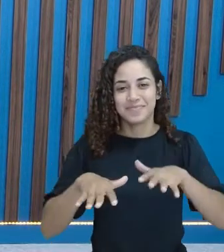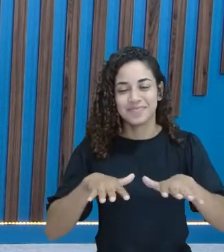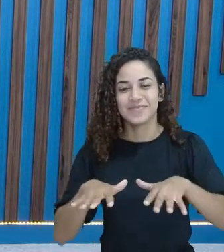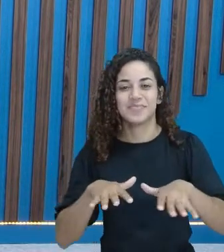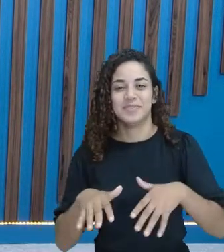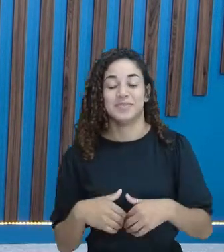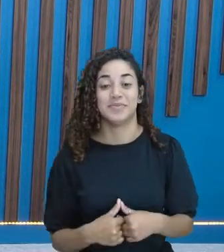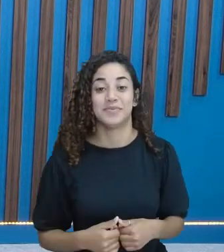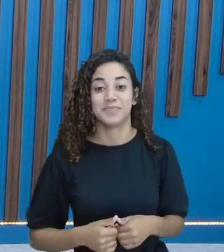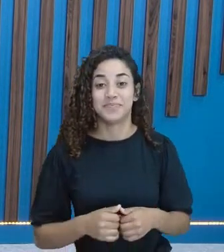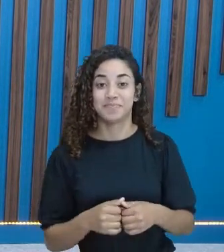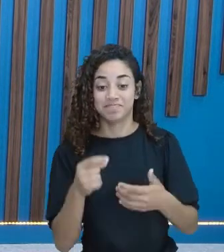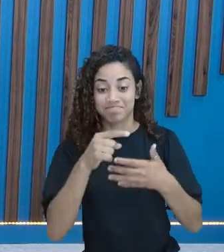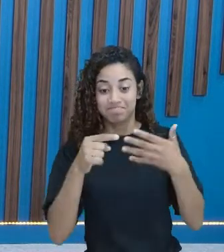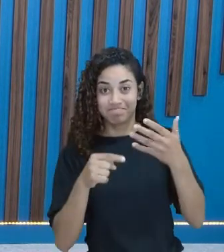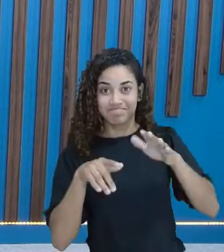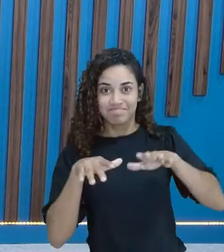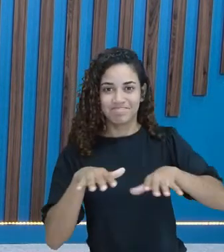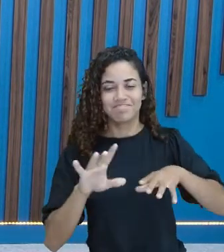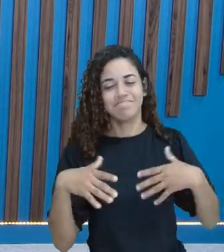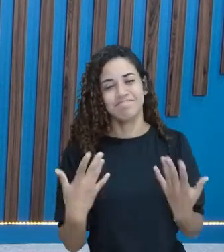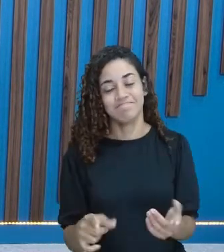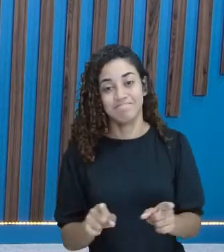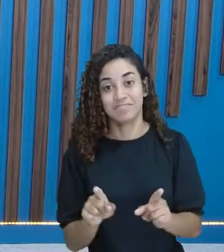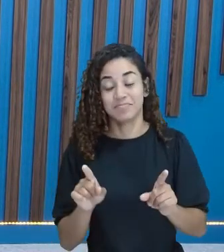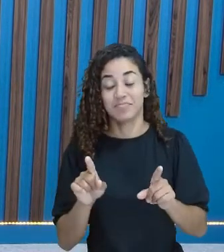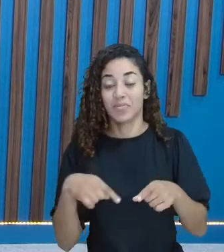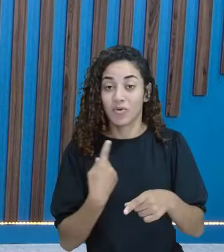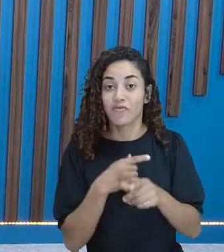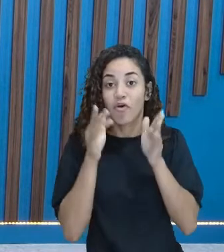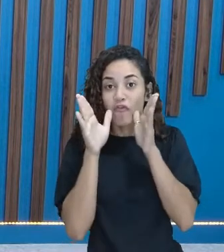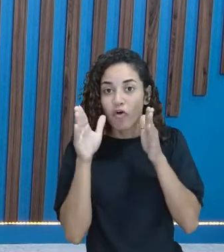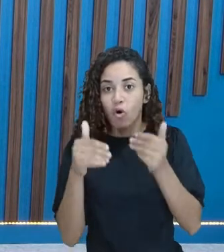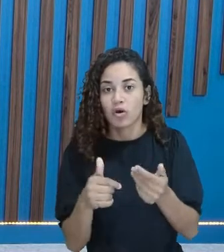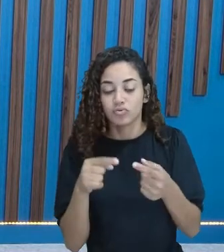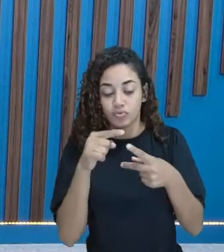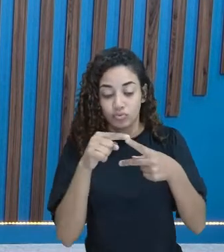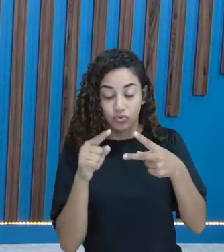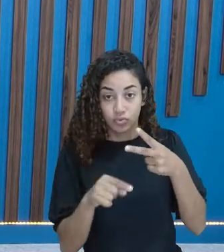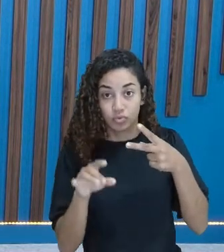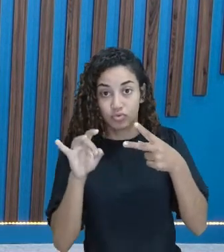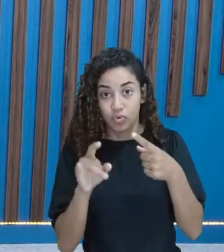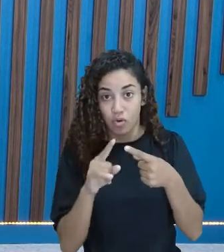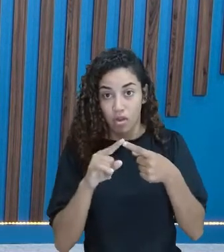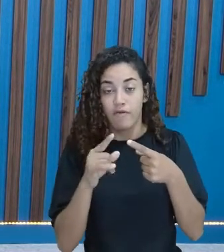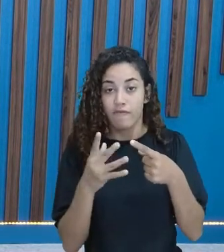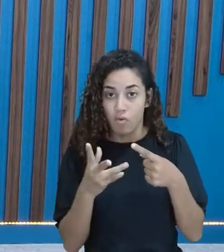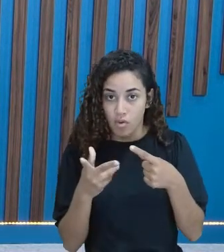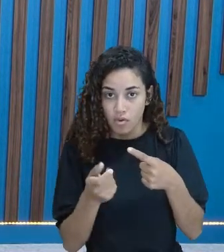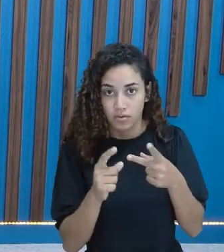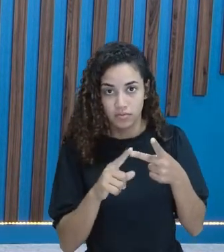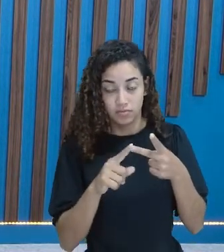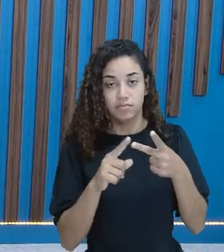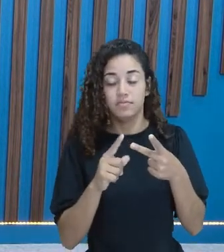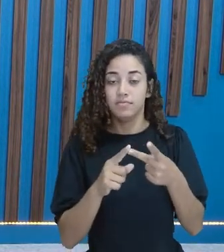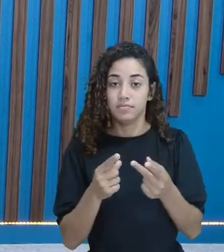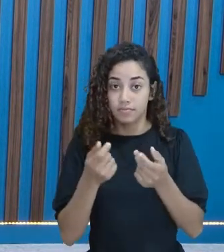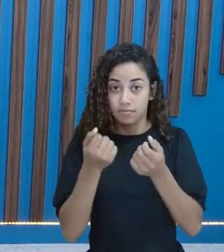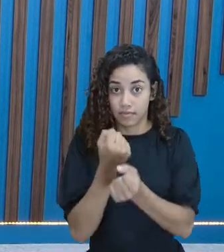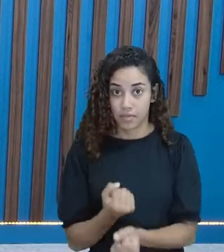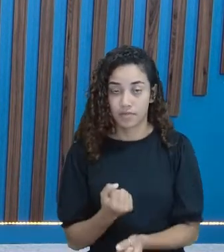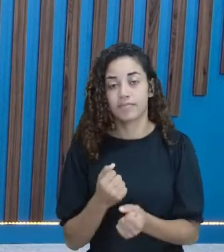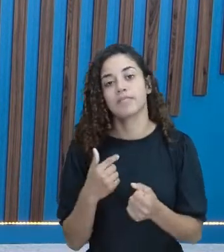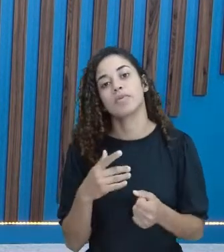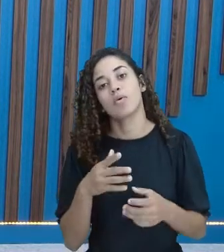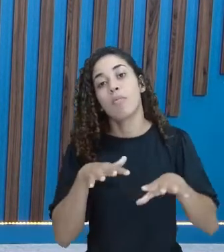movimento. Só que hoje nós vamos enfatizar, né? Vamos focar em dois deles, que é a fluência e o peso. Então o movimento